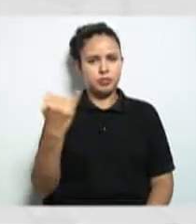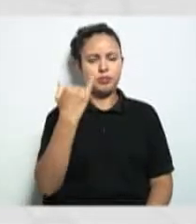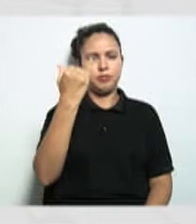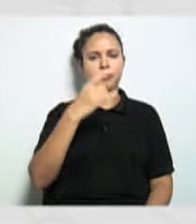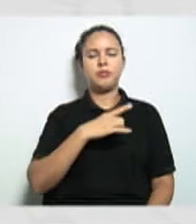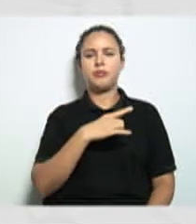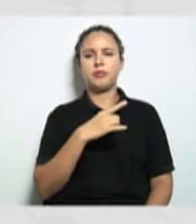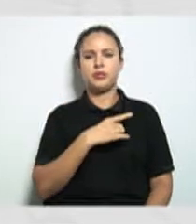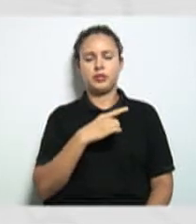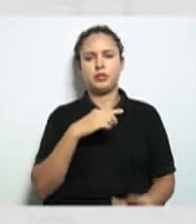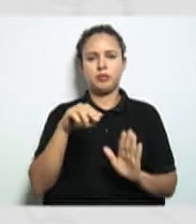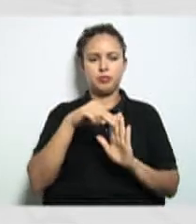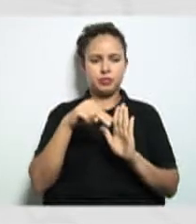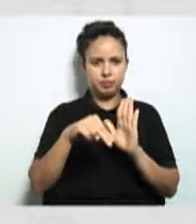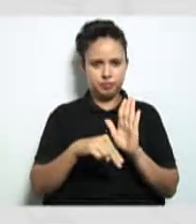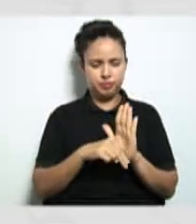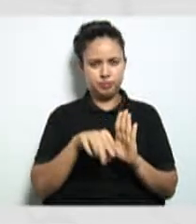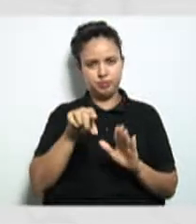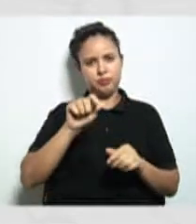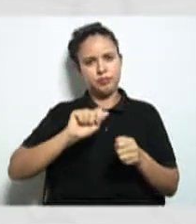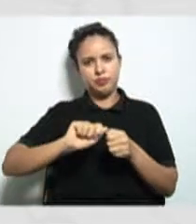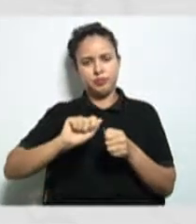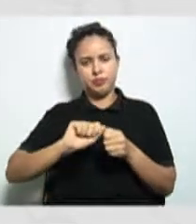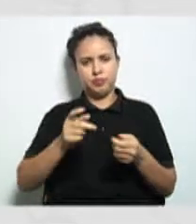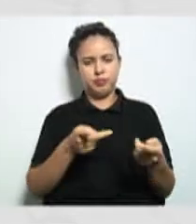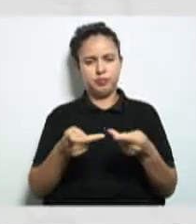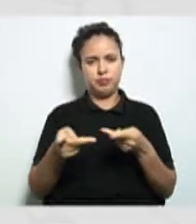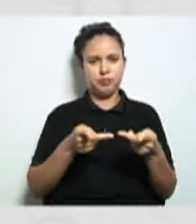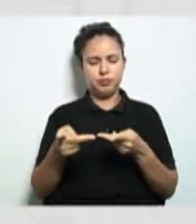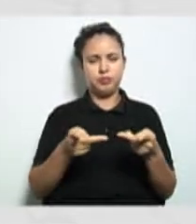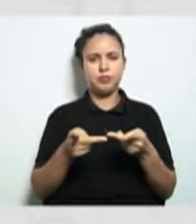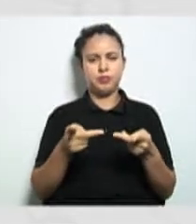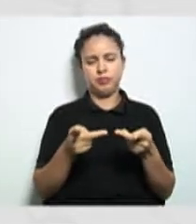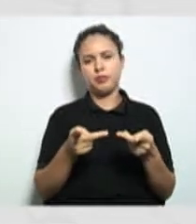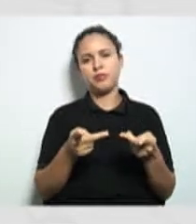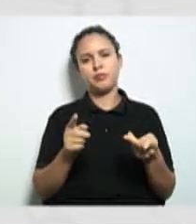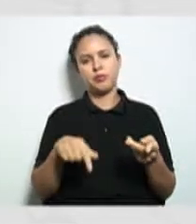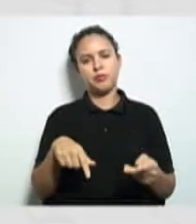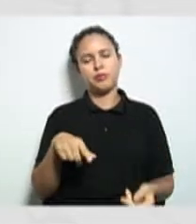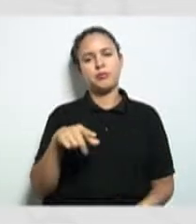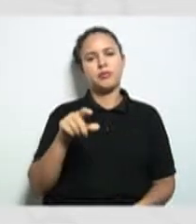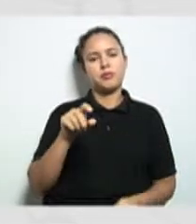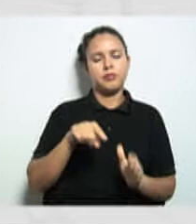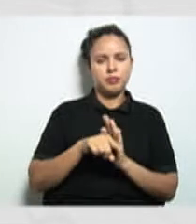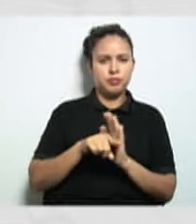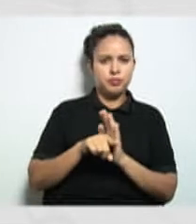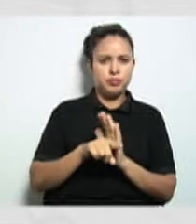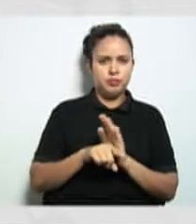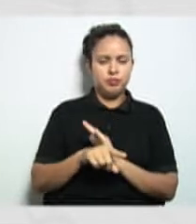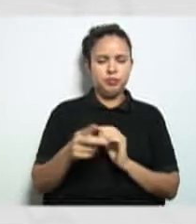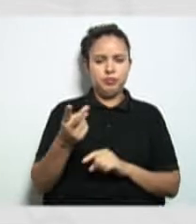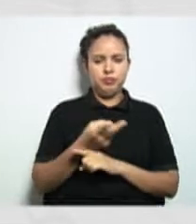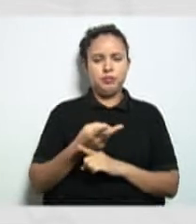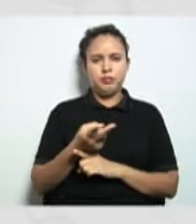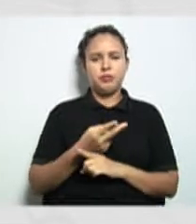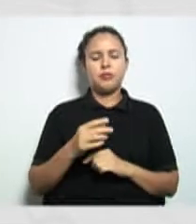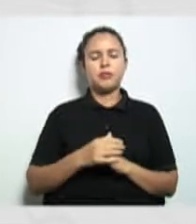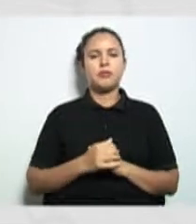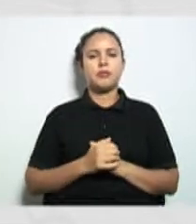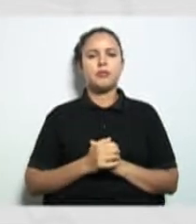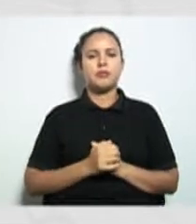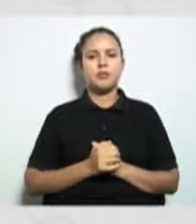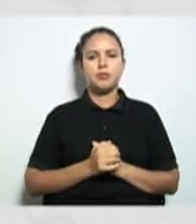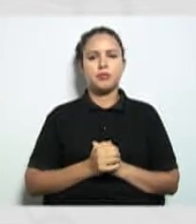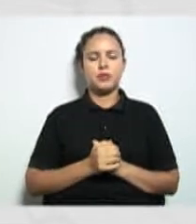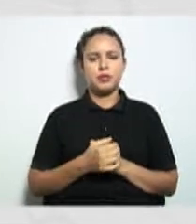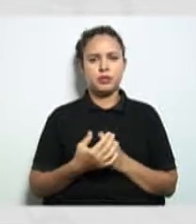tem uma norma e quando você for fazer um projeto de pesquisa, buscar essa norma. De acordo com a BNT, um projeto de pesquisa